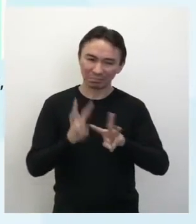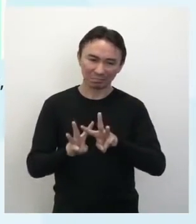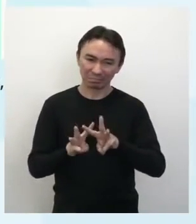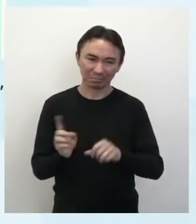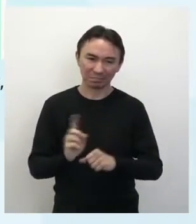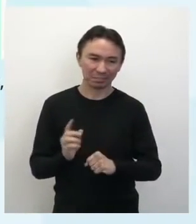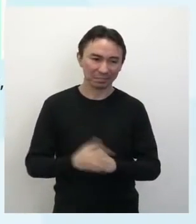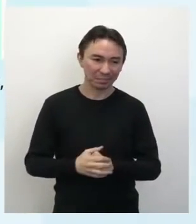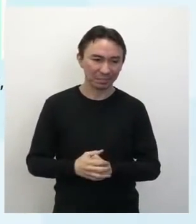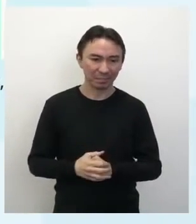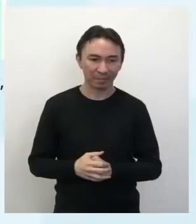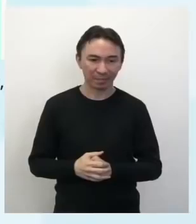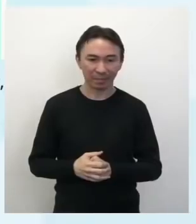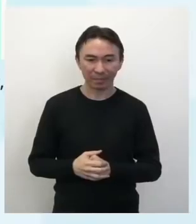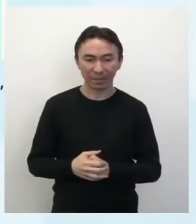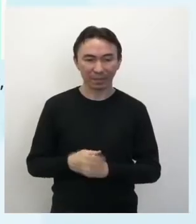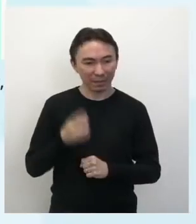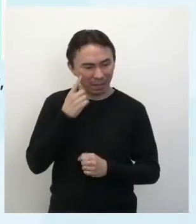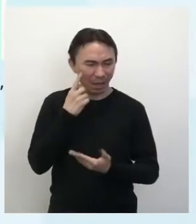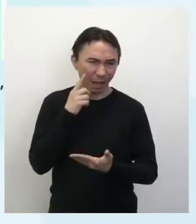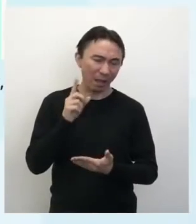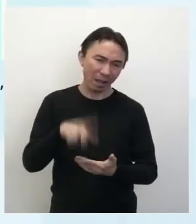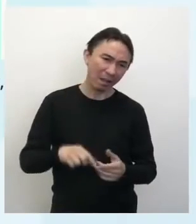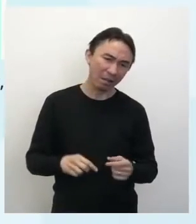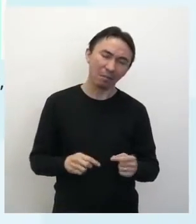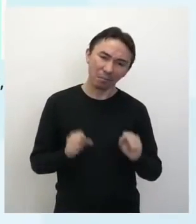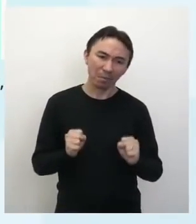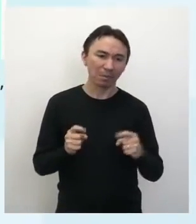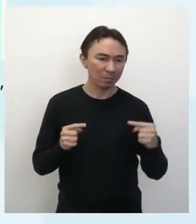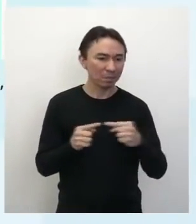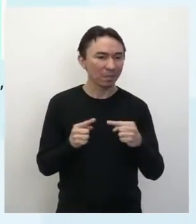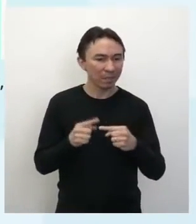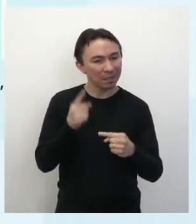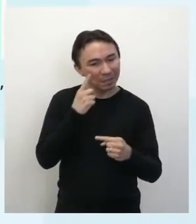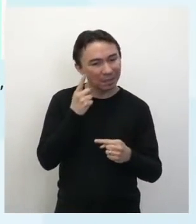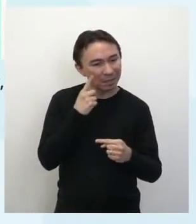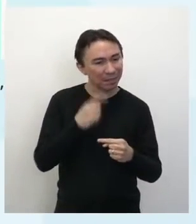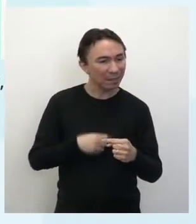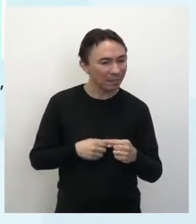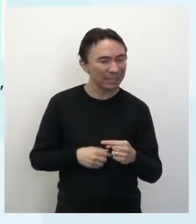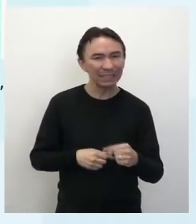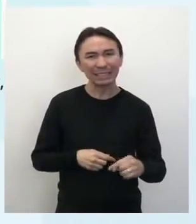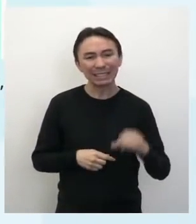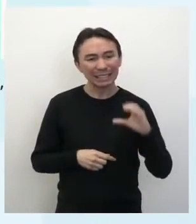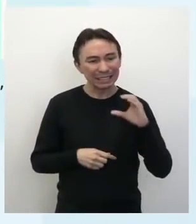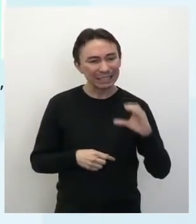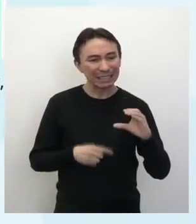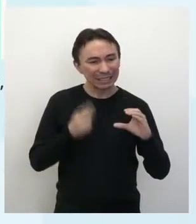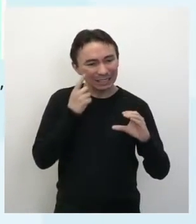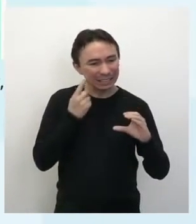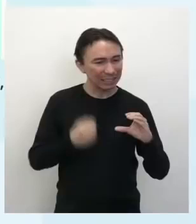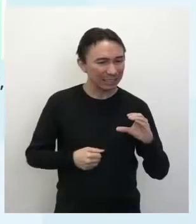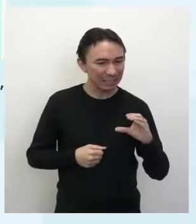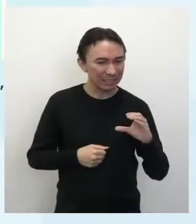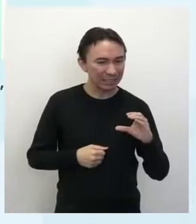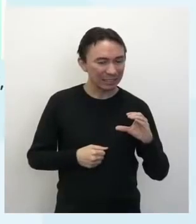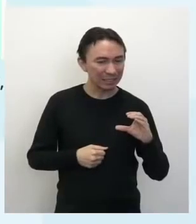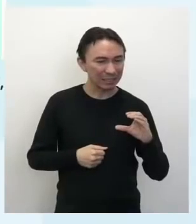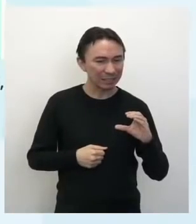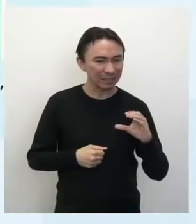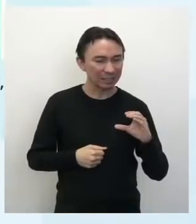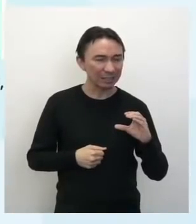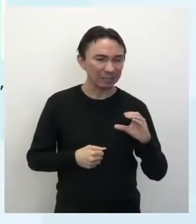B, Online Encyclopedia, enciclopédia online, aqui dá acesso. Agora, a C, na blog Specialized in Travel